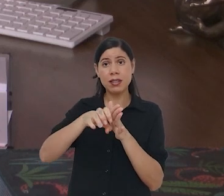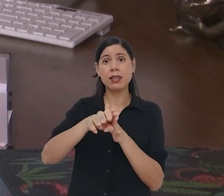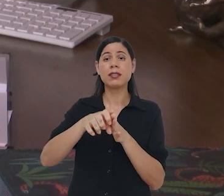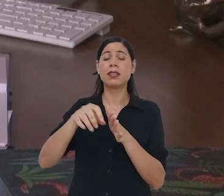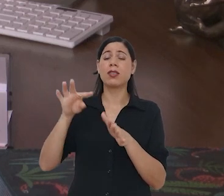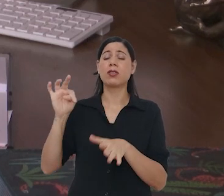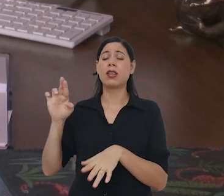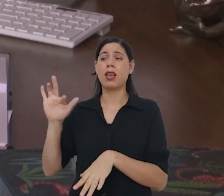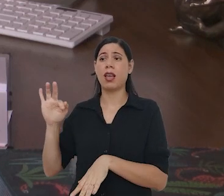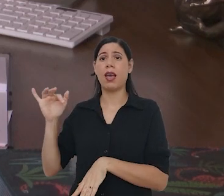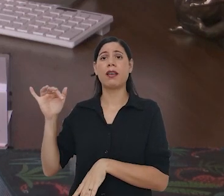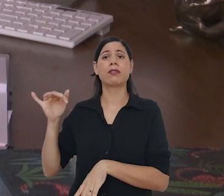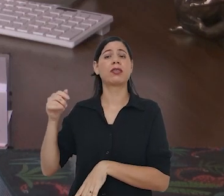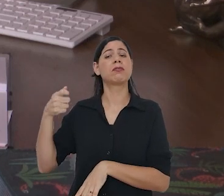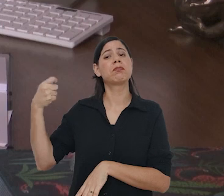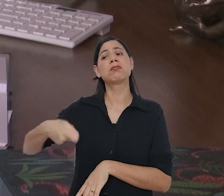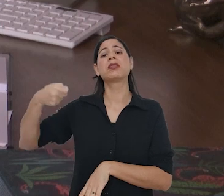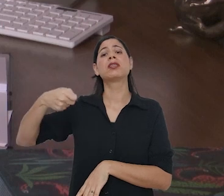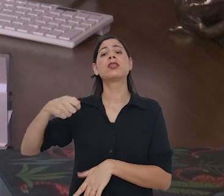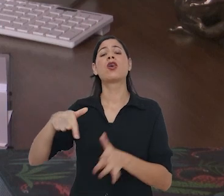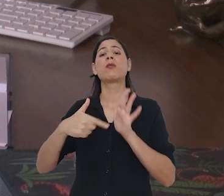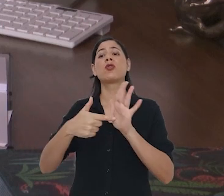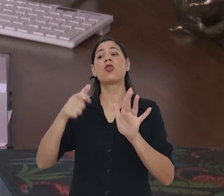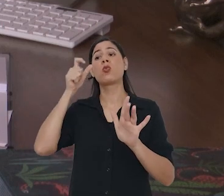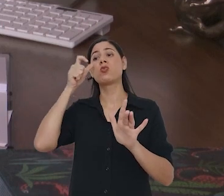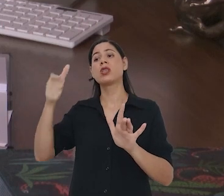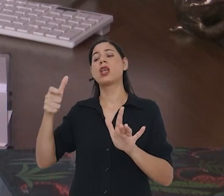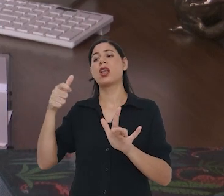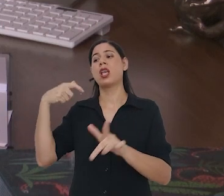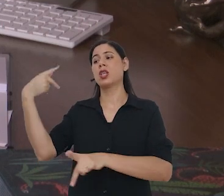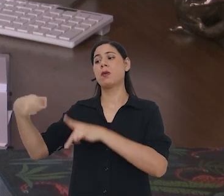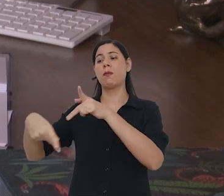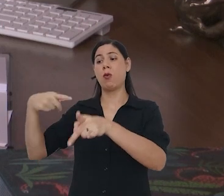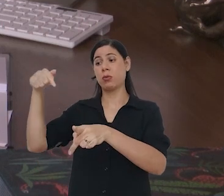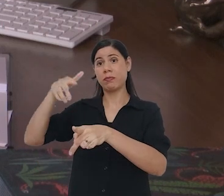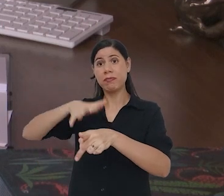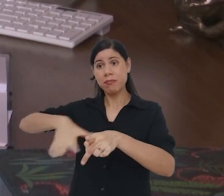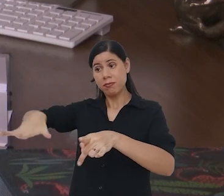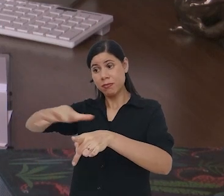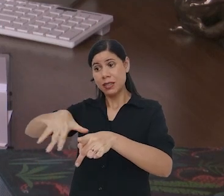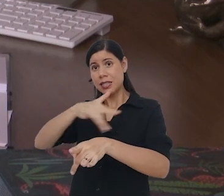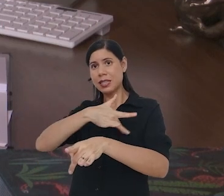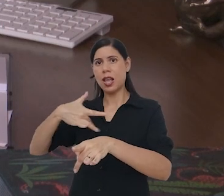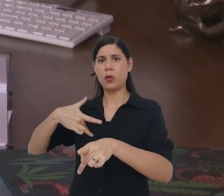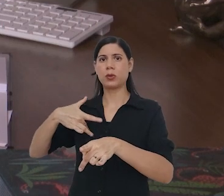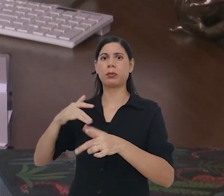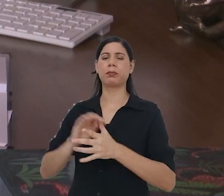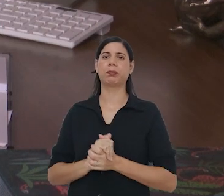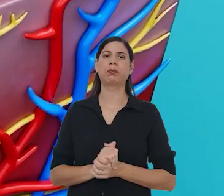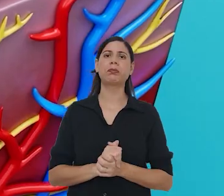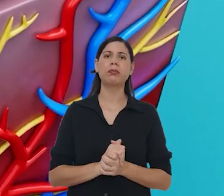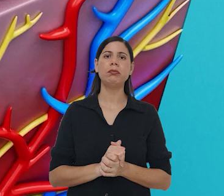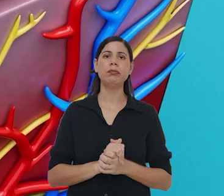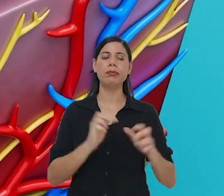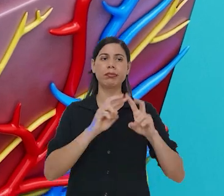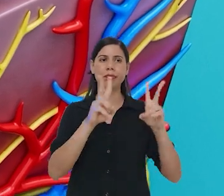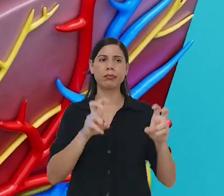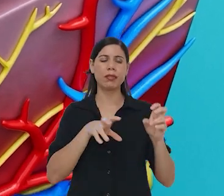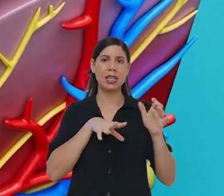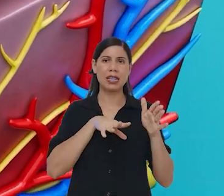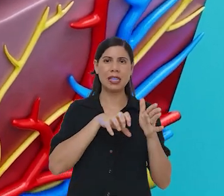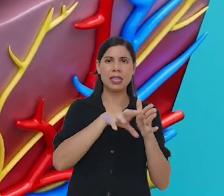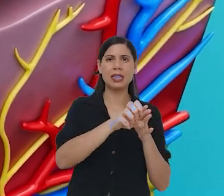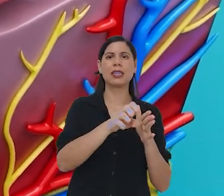o TRF, com essa decisão, prezou pelo interesse público, ou seja, pela saúde da população. Em relação